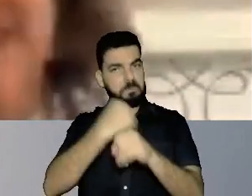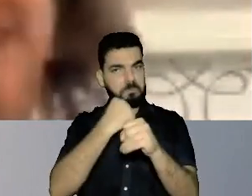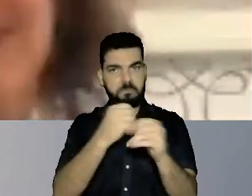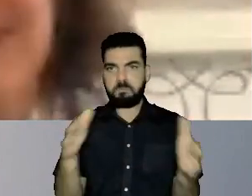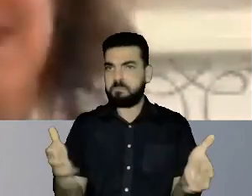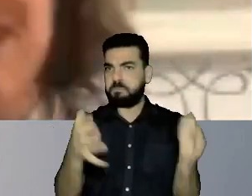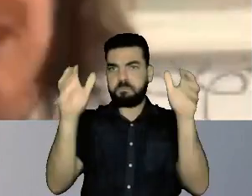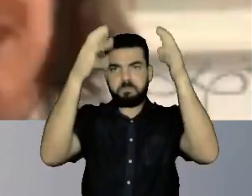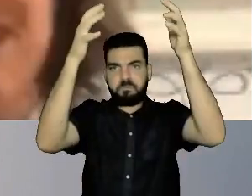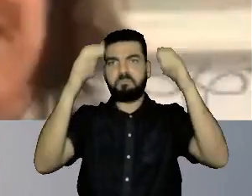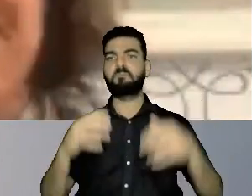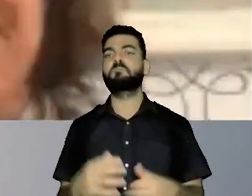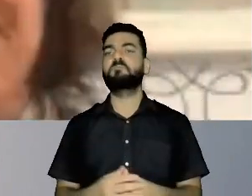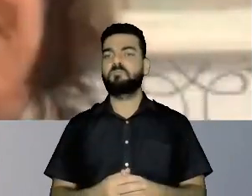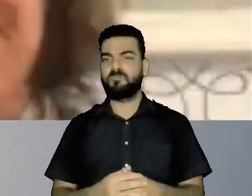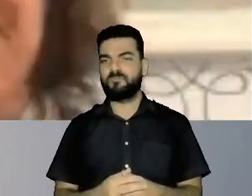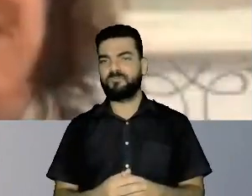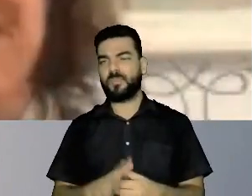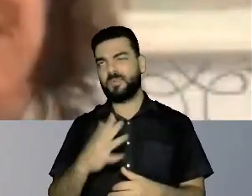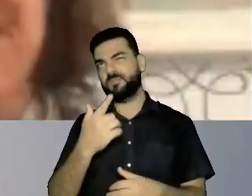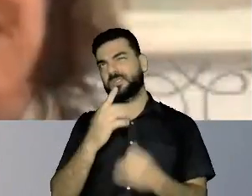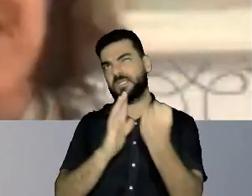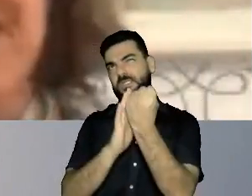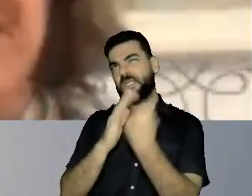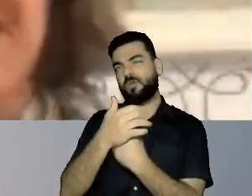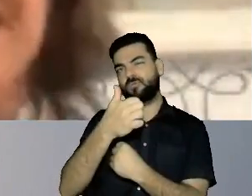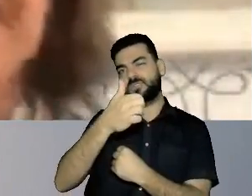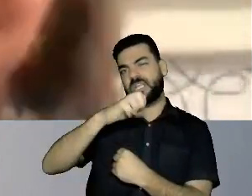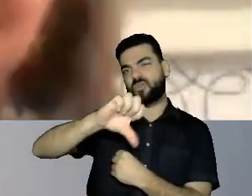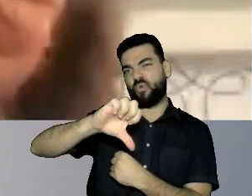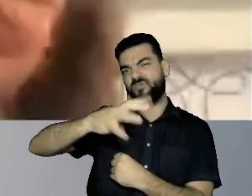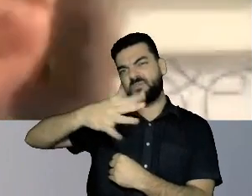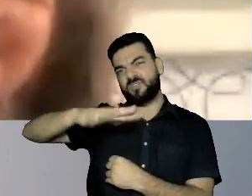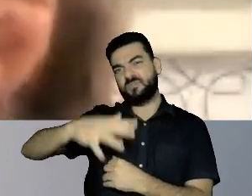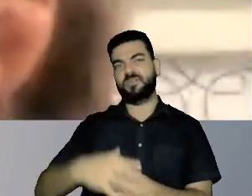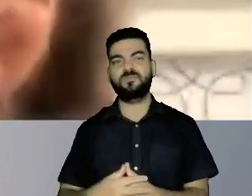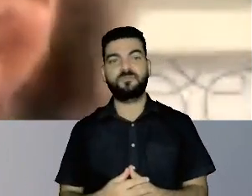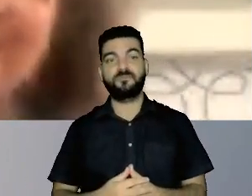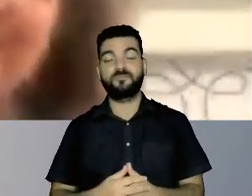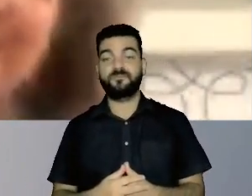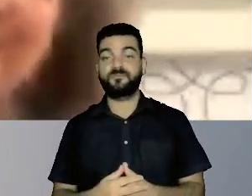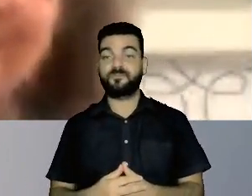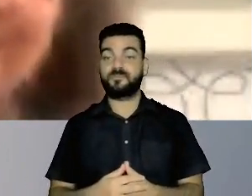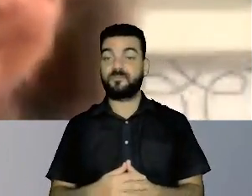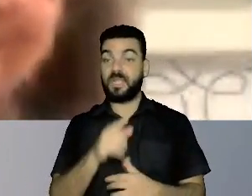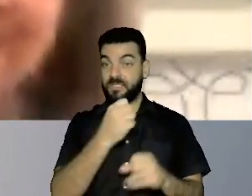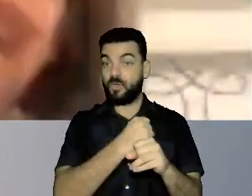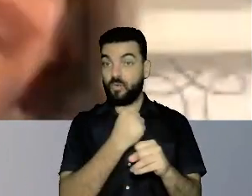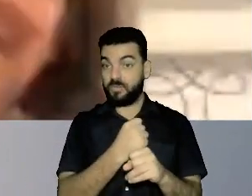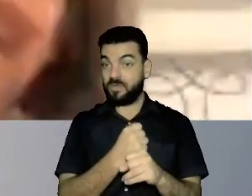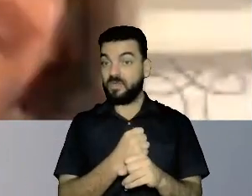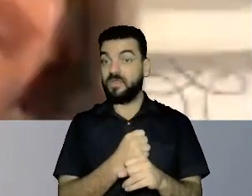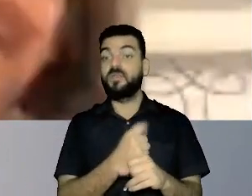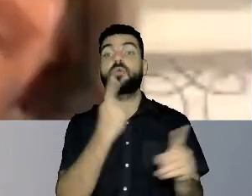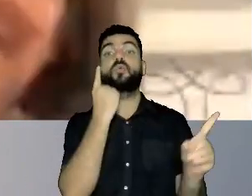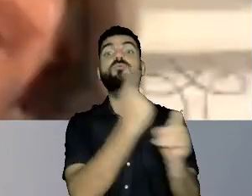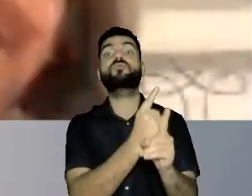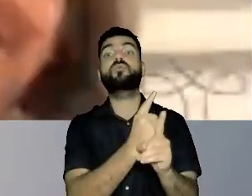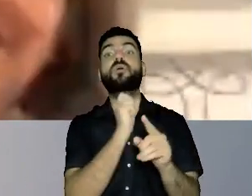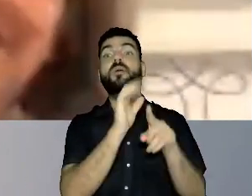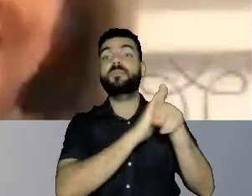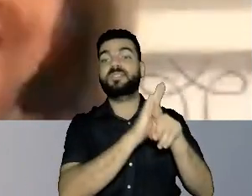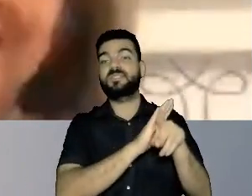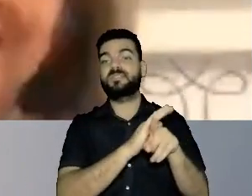Mesquita, aqui em São Paulo, foi feita por Nicolina Vaz. Uma escultura feita entre o século XIX e século